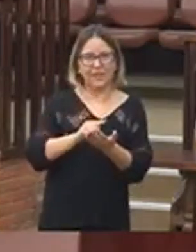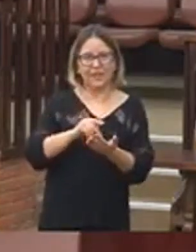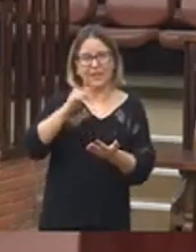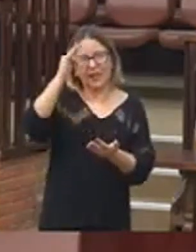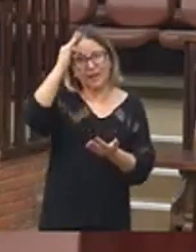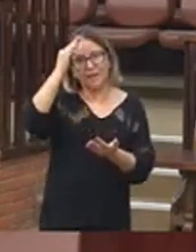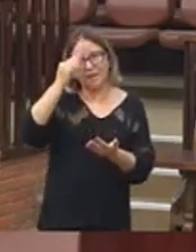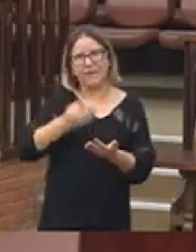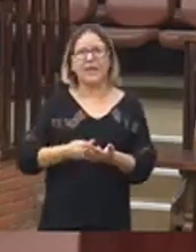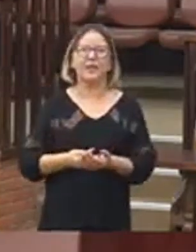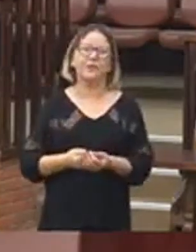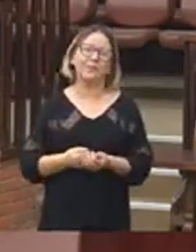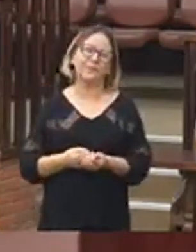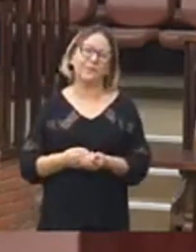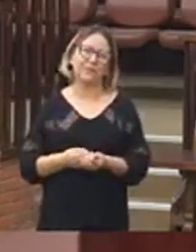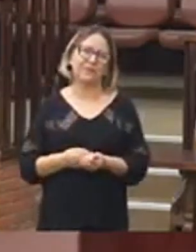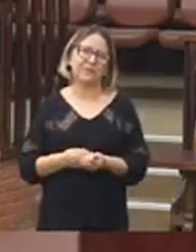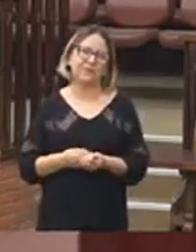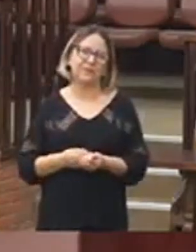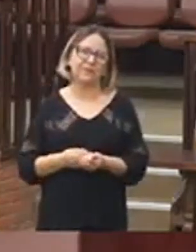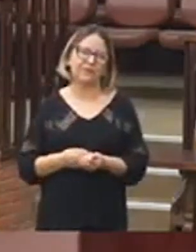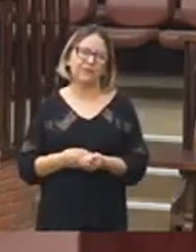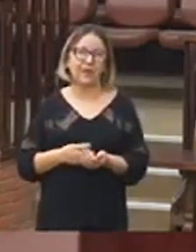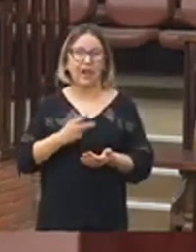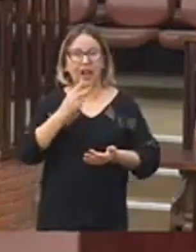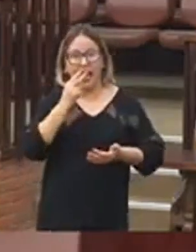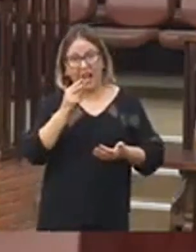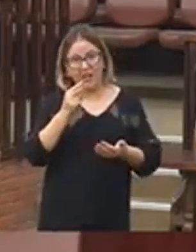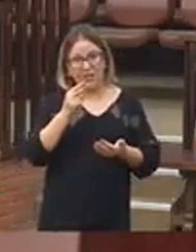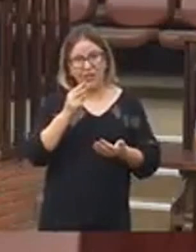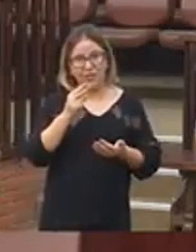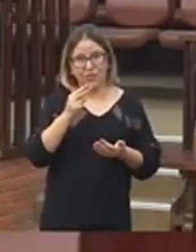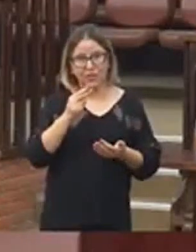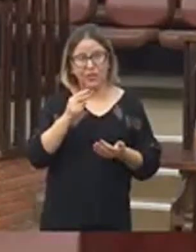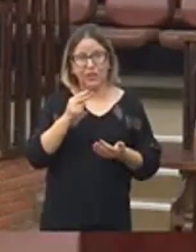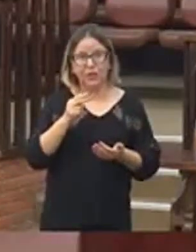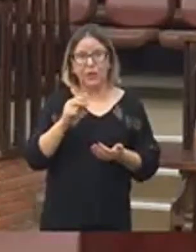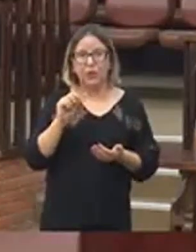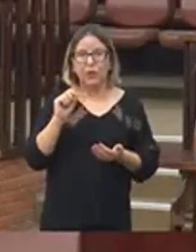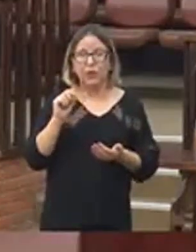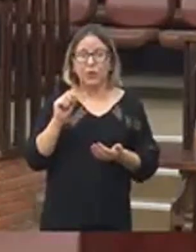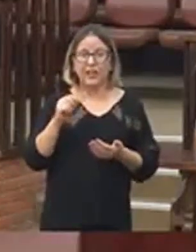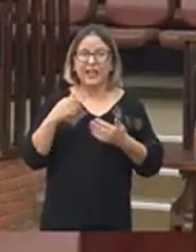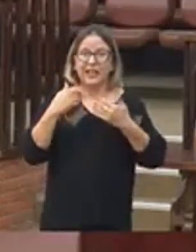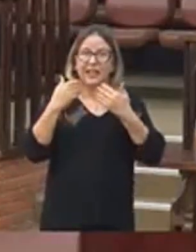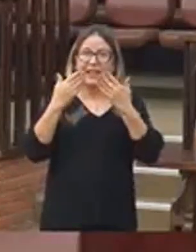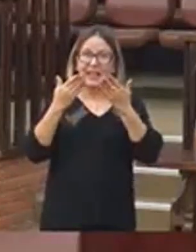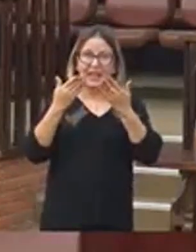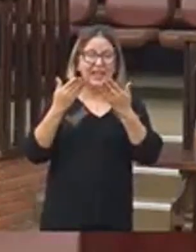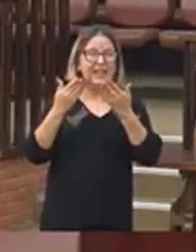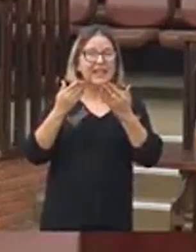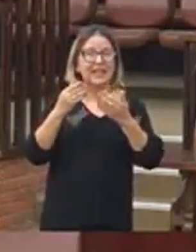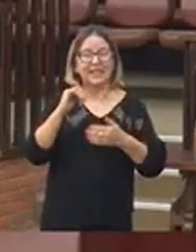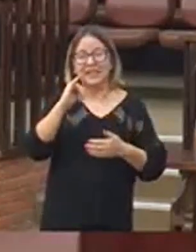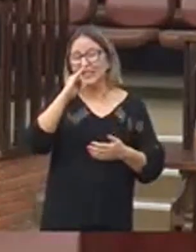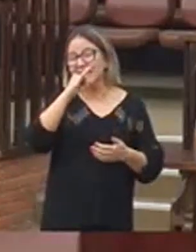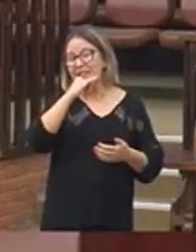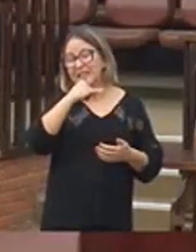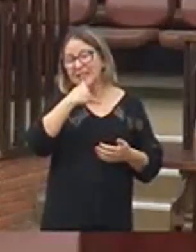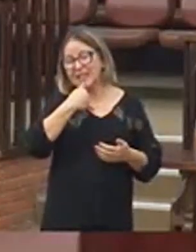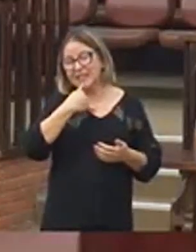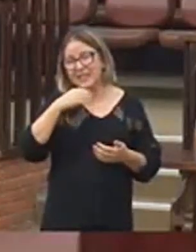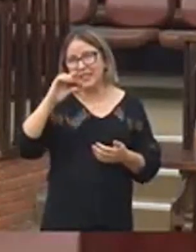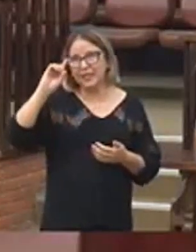Creio que aquilo que causa tristeza em Deus é a nossa pequenina